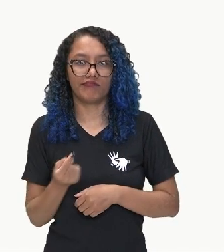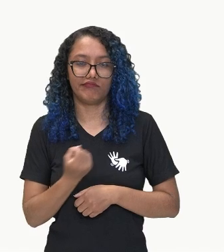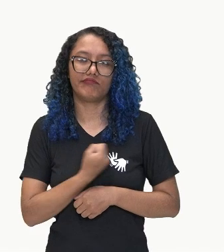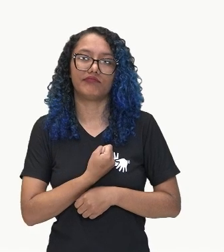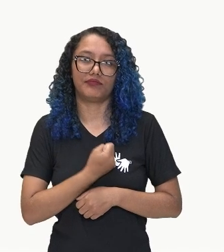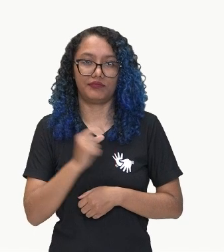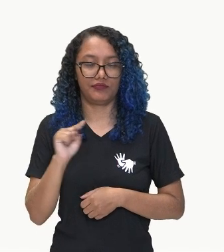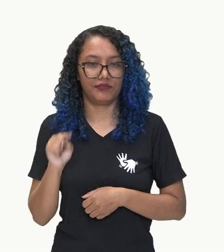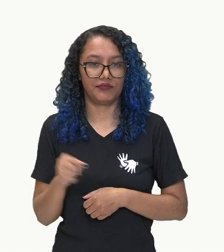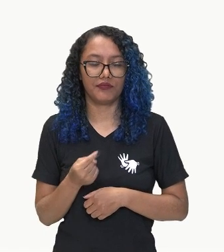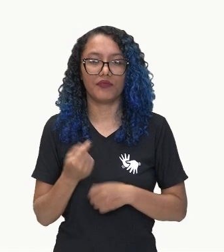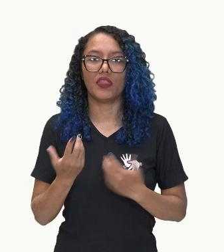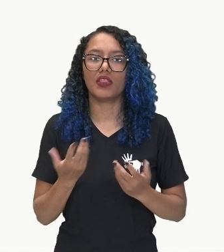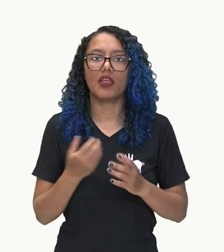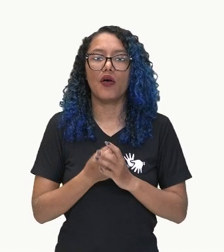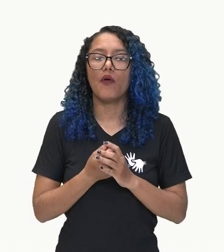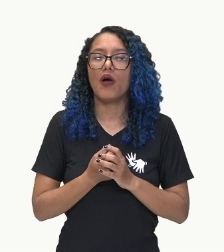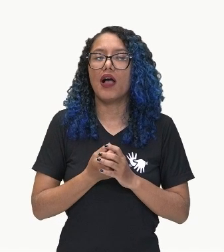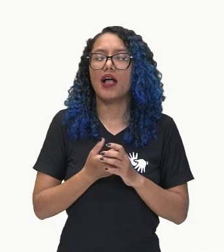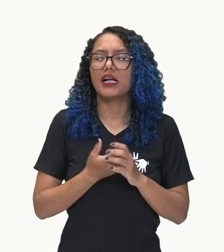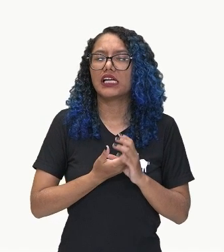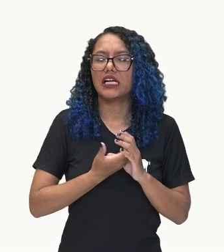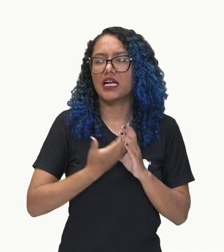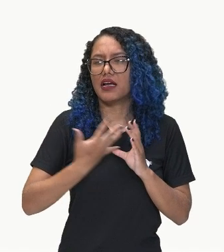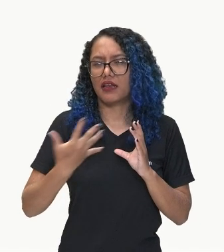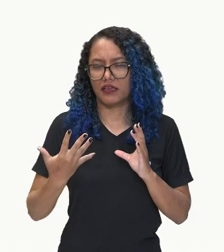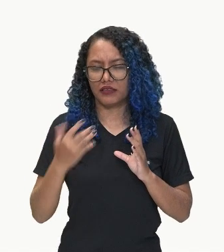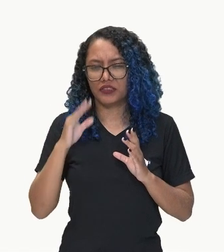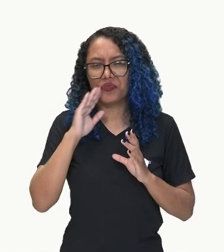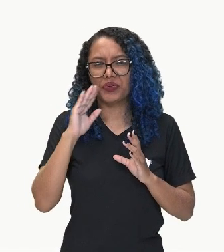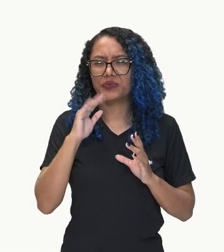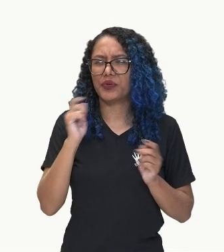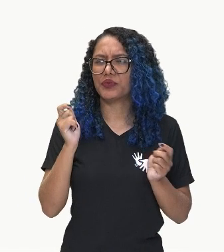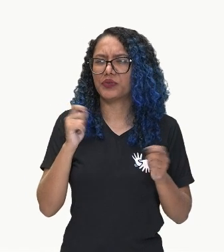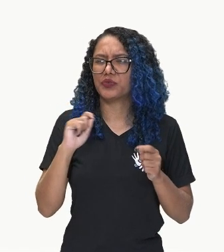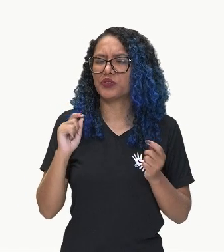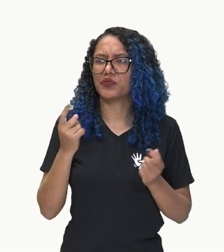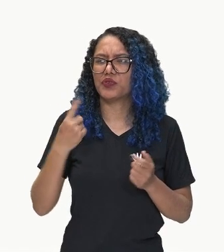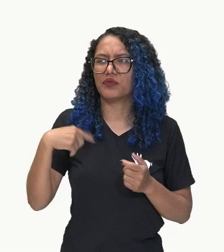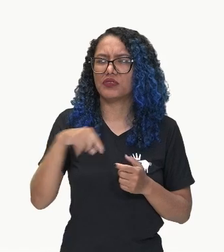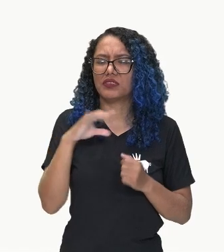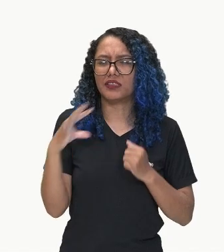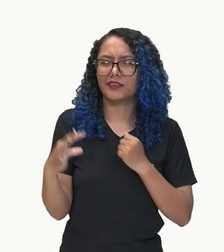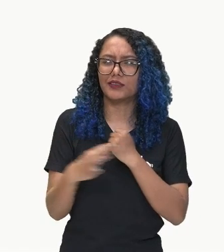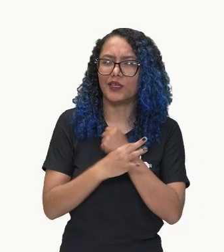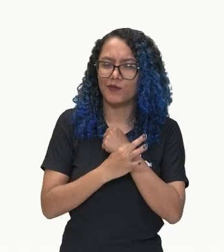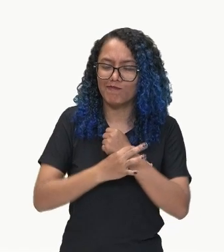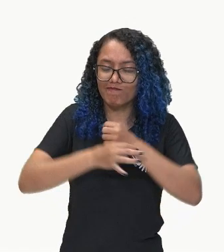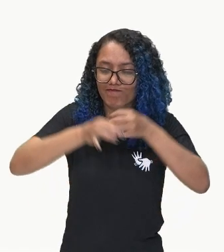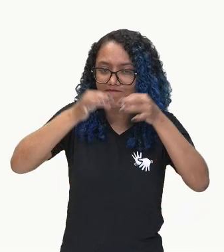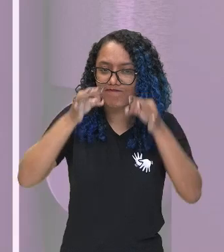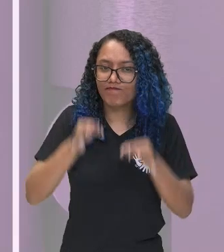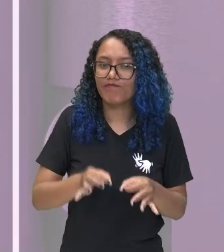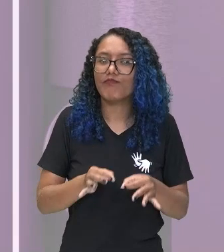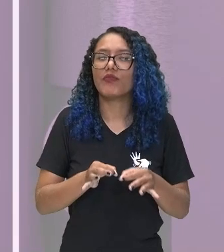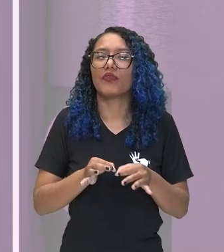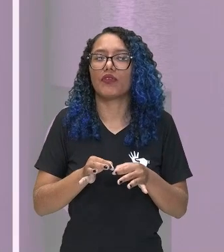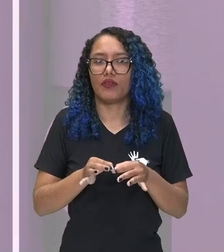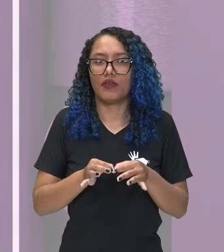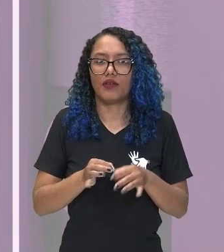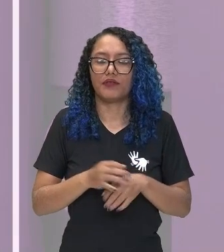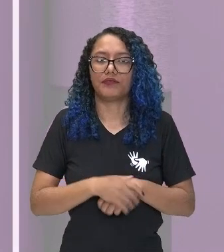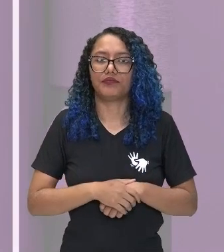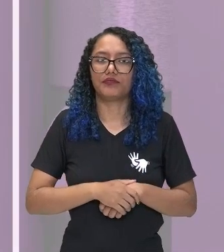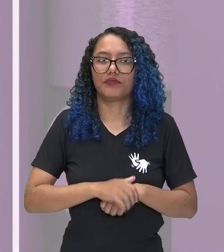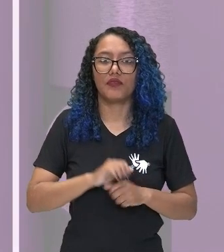a grande característica, não é para que você tenha segurança plena de que você transformou ali a fração